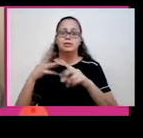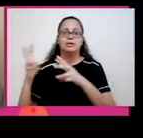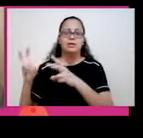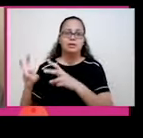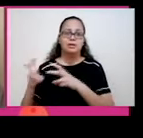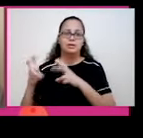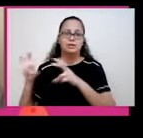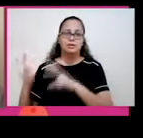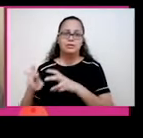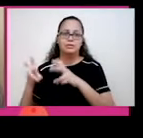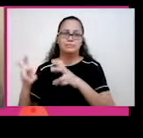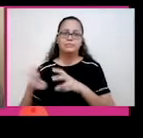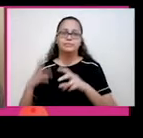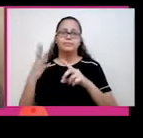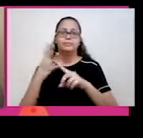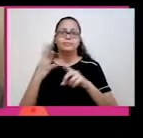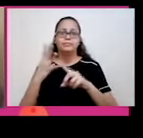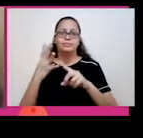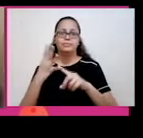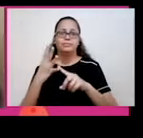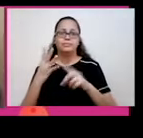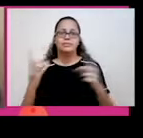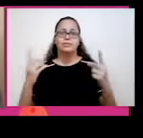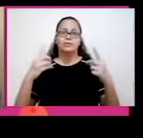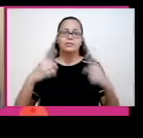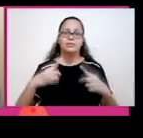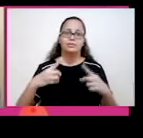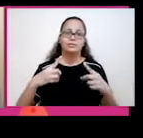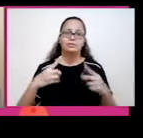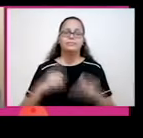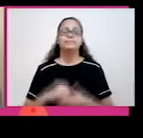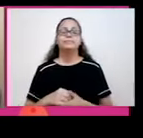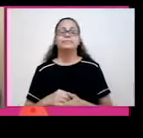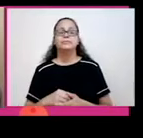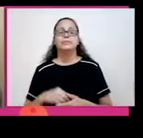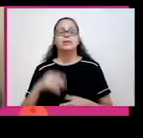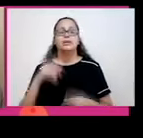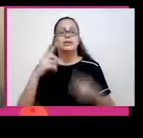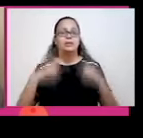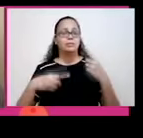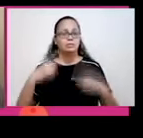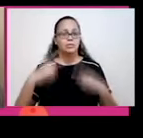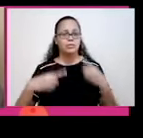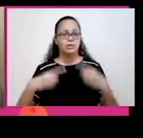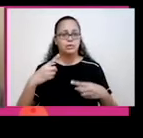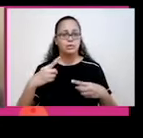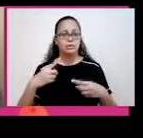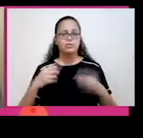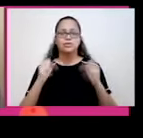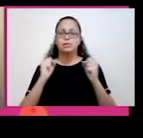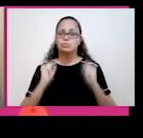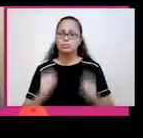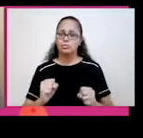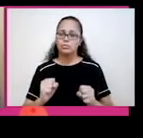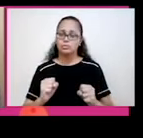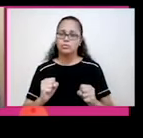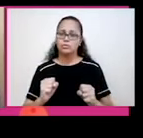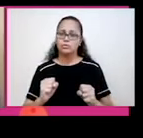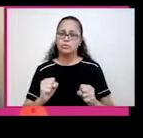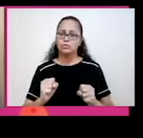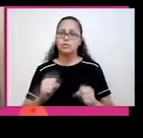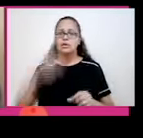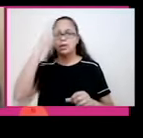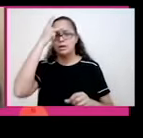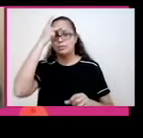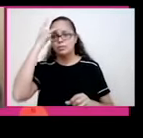privada e as cooperativas no campo. Então, até então, tudo pertencia ao Estado. Com essa política, passou-se a permitir que o indivíduo, né, a